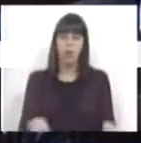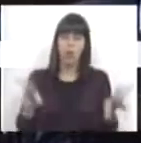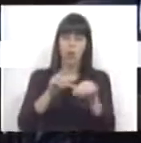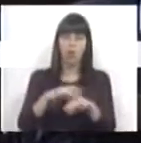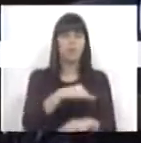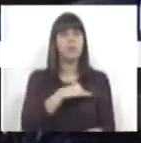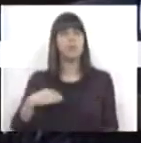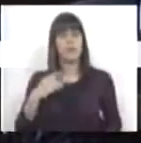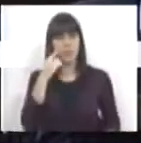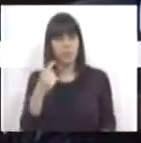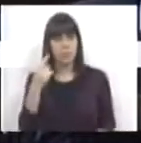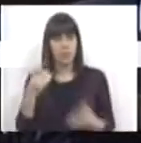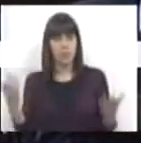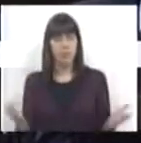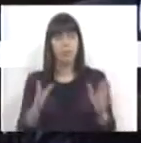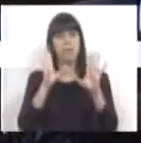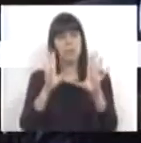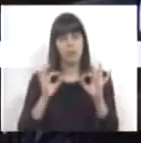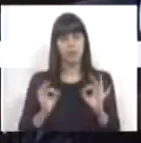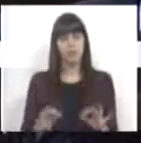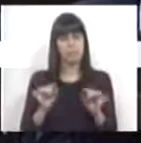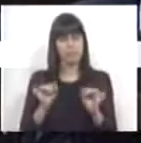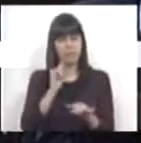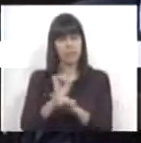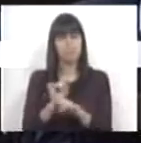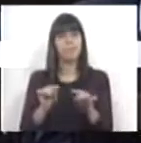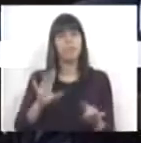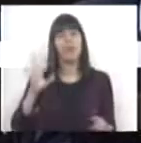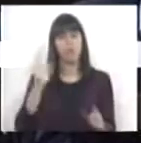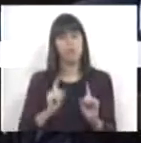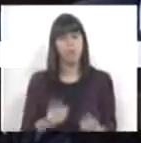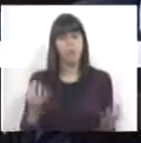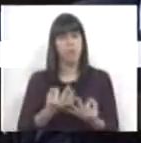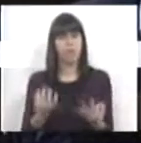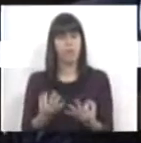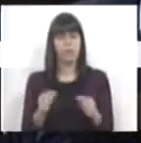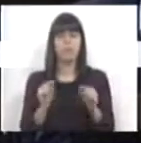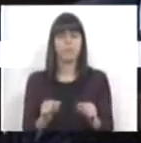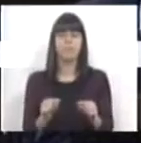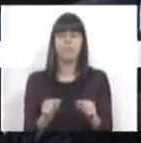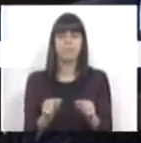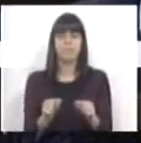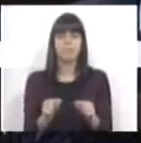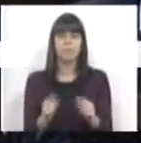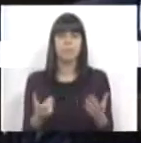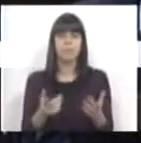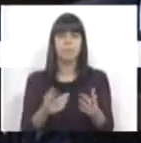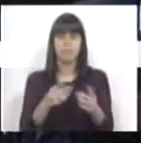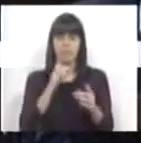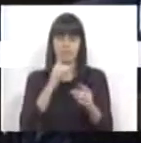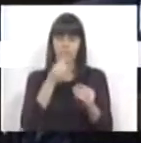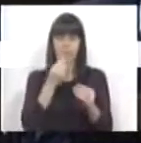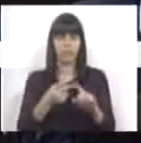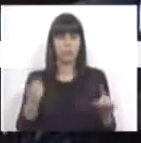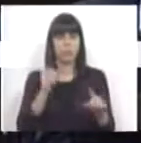médicos especialistas. Mas foi exatamente isso que aconteceu e é exatamente isso que é